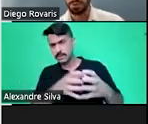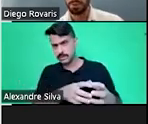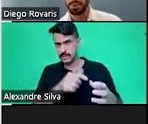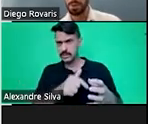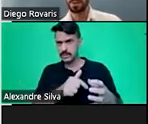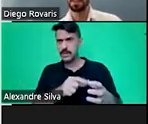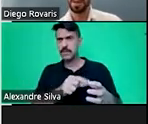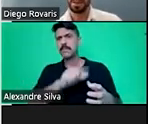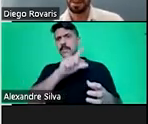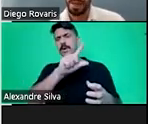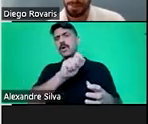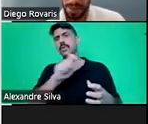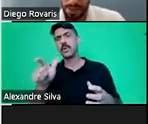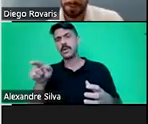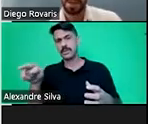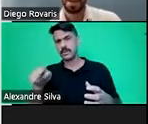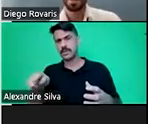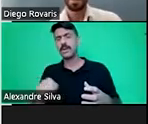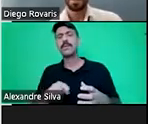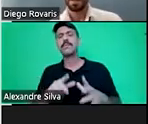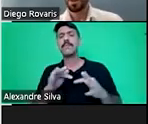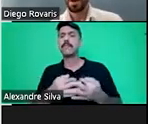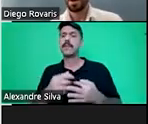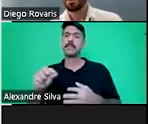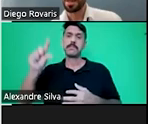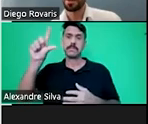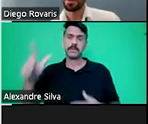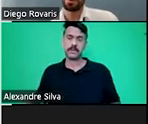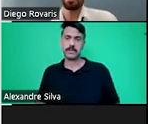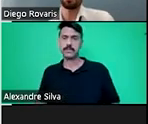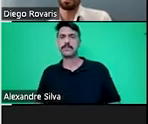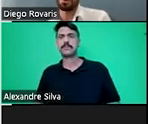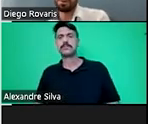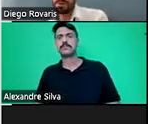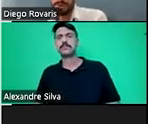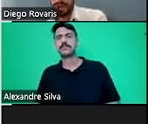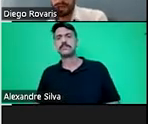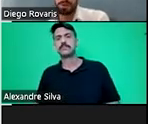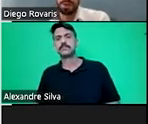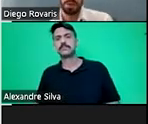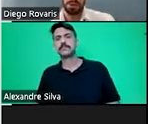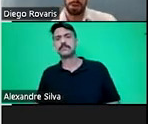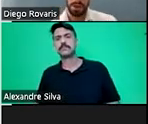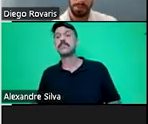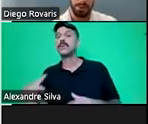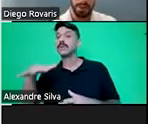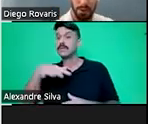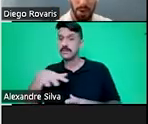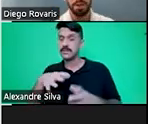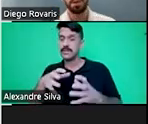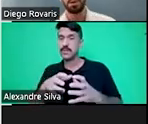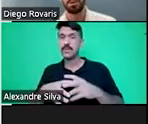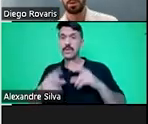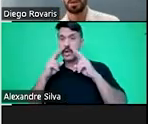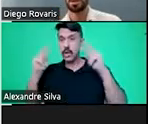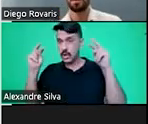poligênico maior que controles e para renda familiar maior. E aí isso é um reflexo do nosso ambiente. Quando a gente olha para o